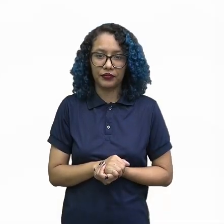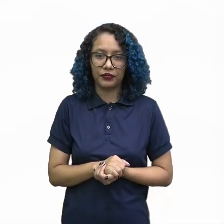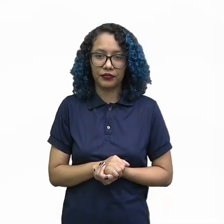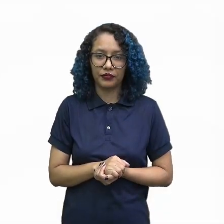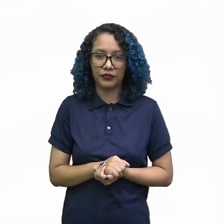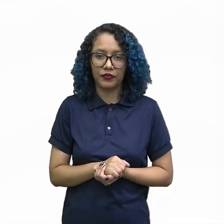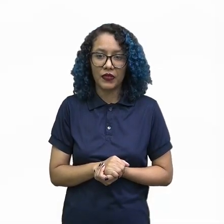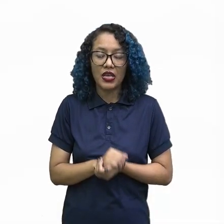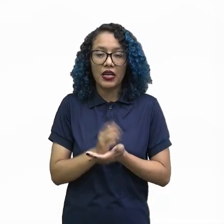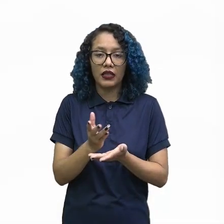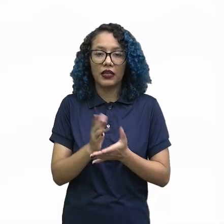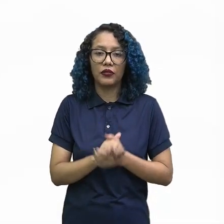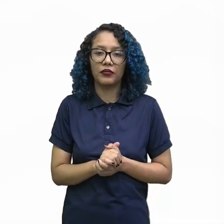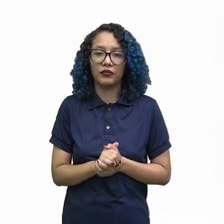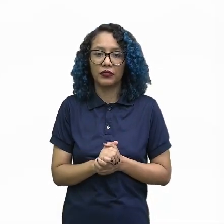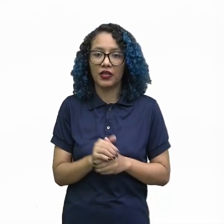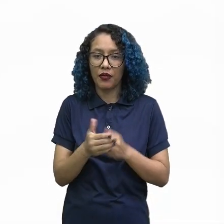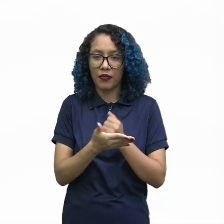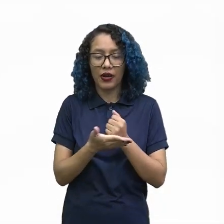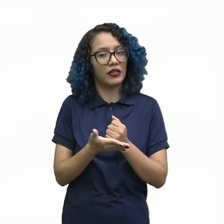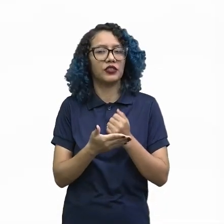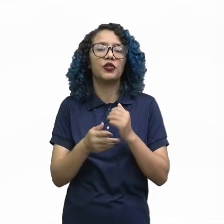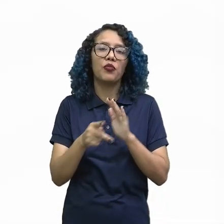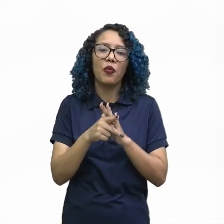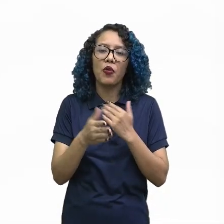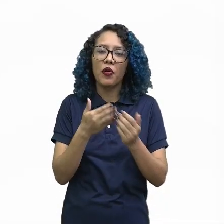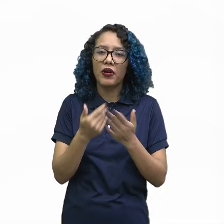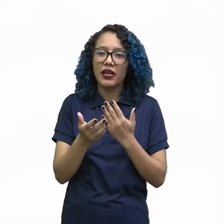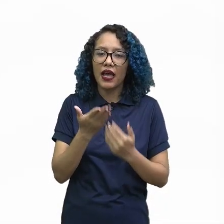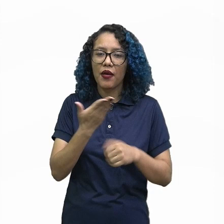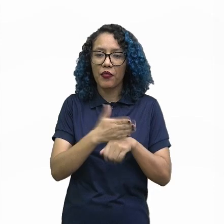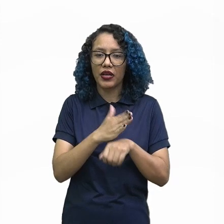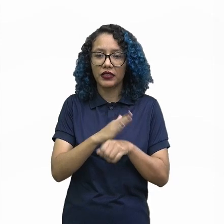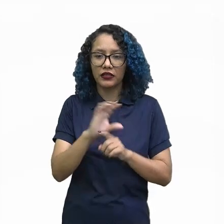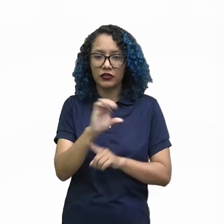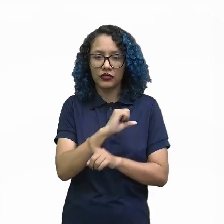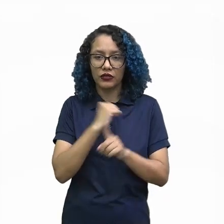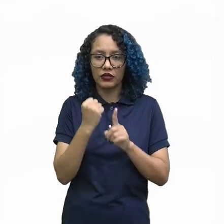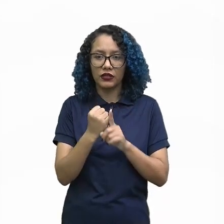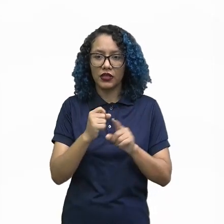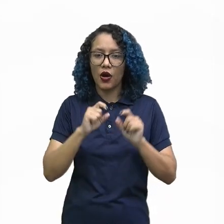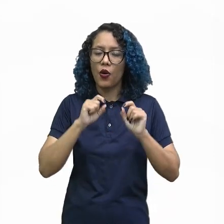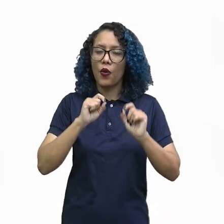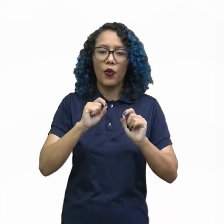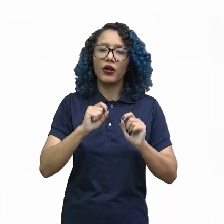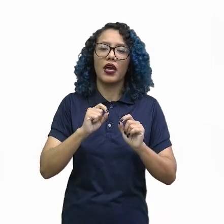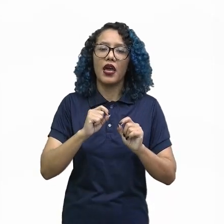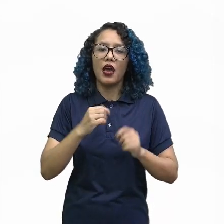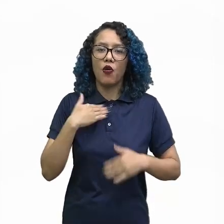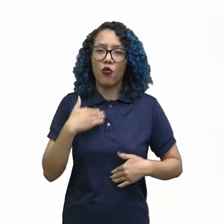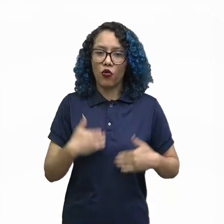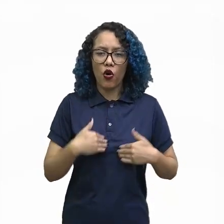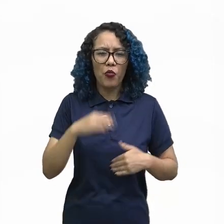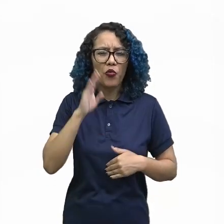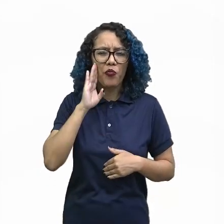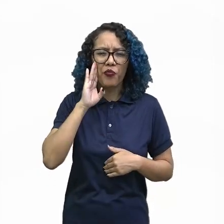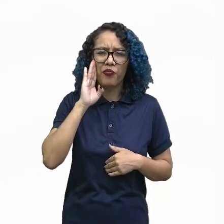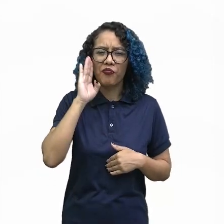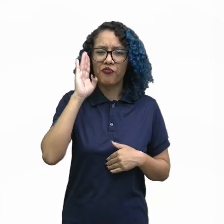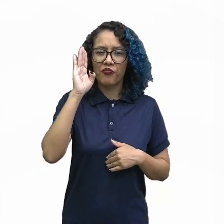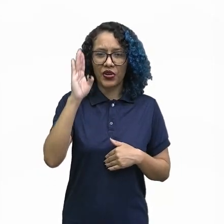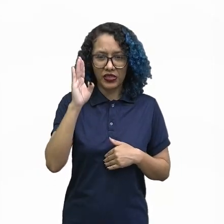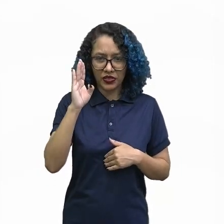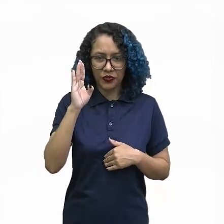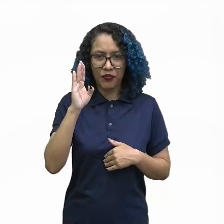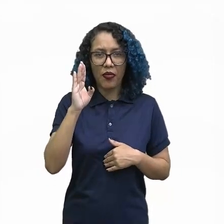qualquer prática social, como um mediador privilegiado e pivô da presença humana, o corpo está no